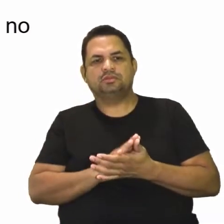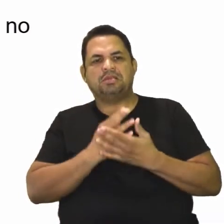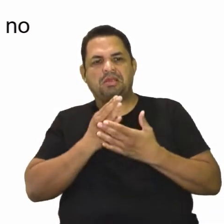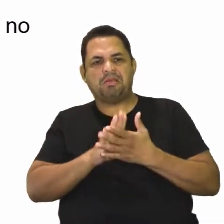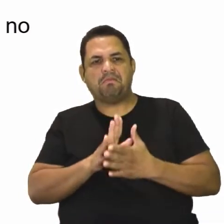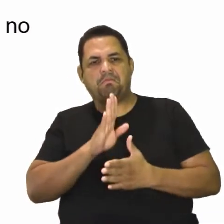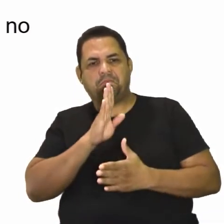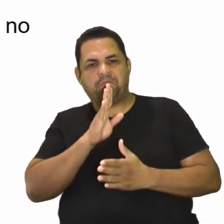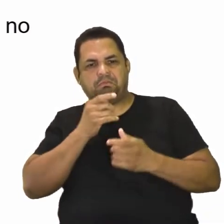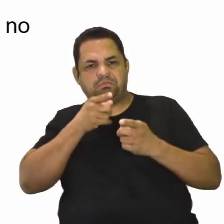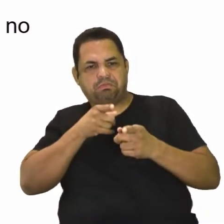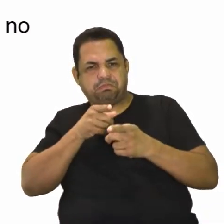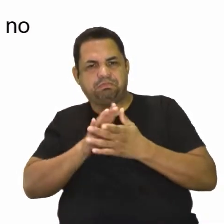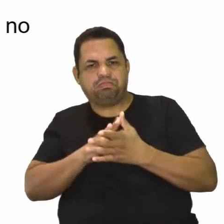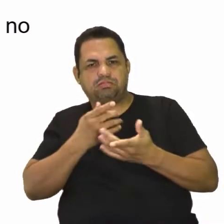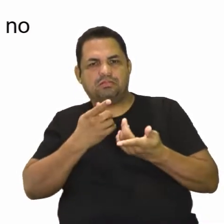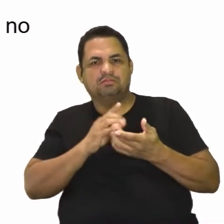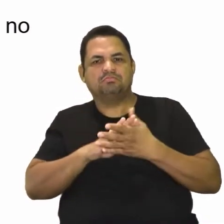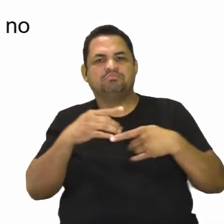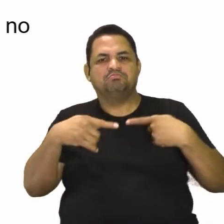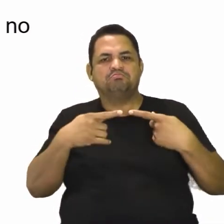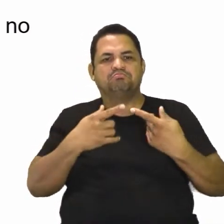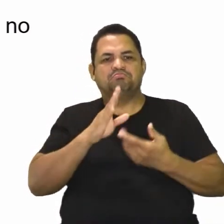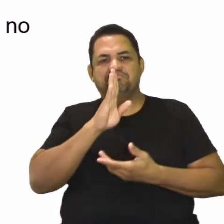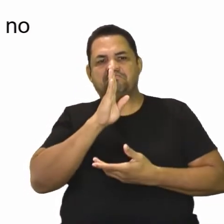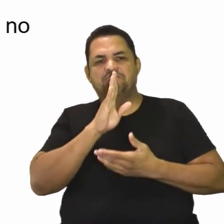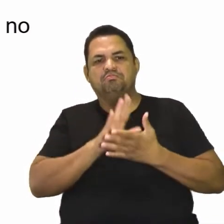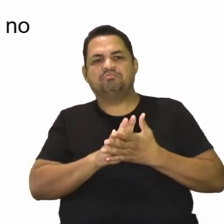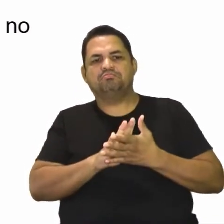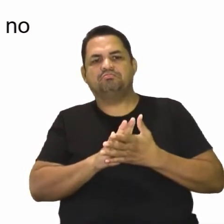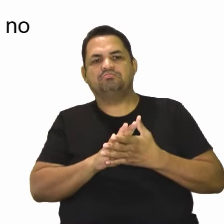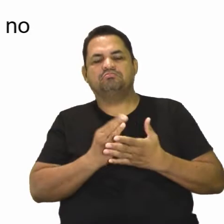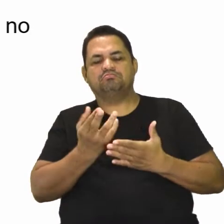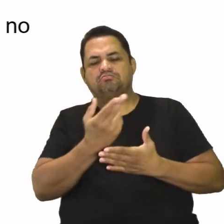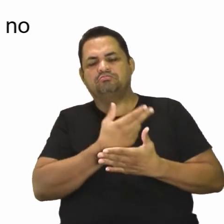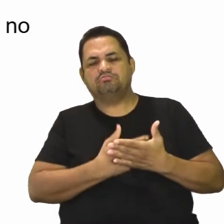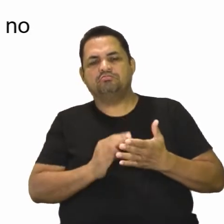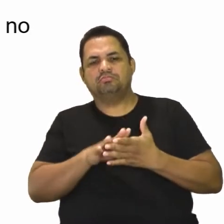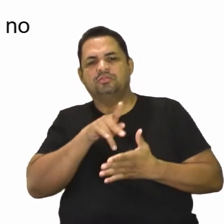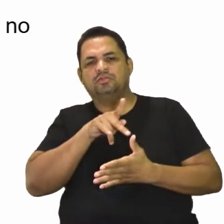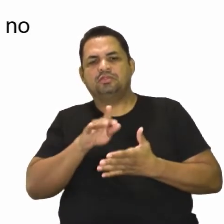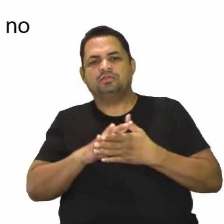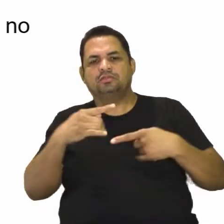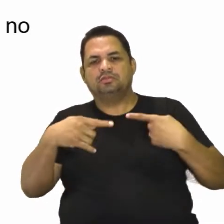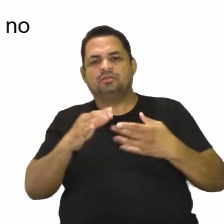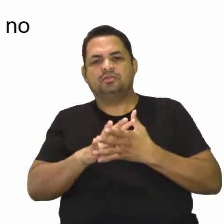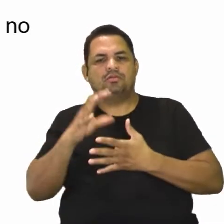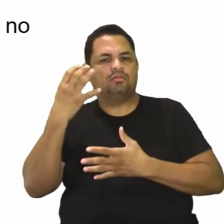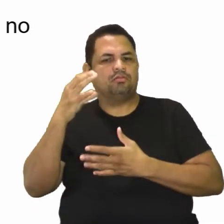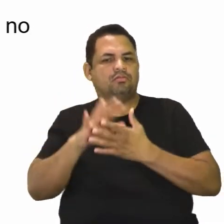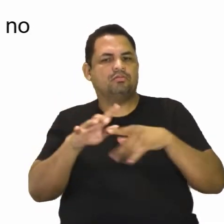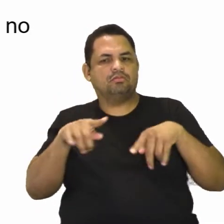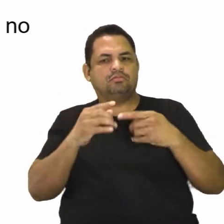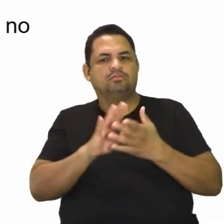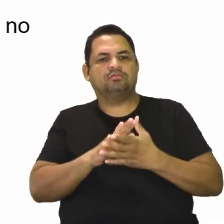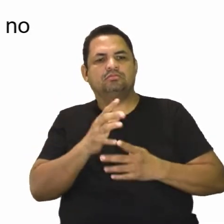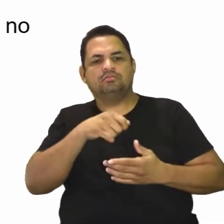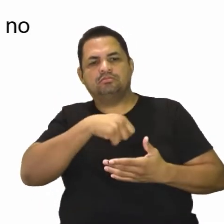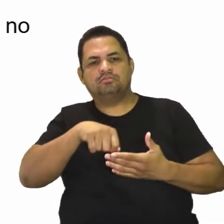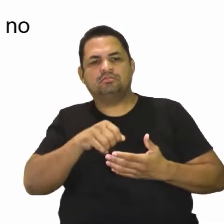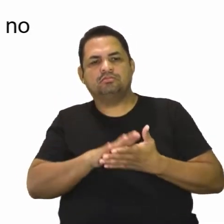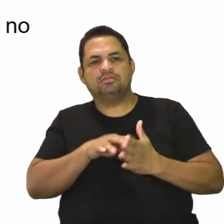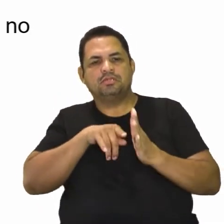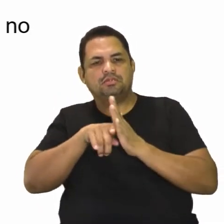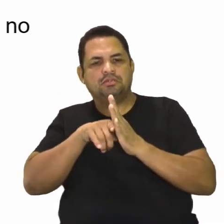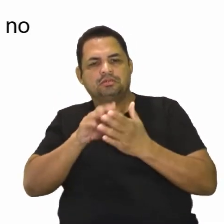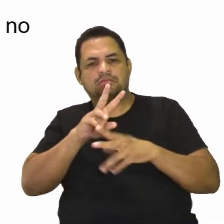censura? Muitos professores políticos e músicos artistas e escritores são investigados, presos, torturados e exilados no